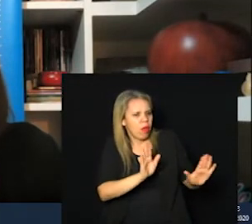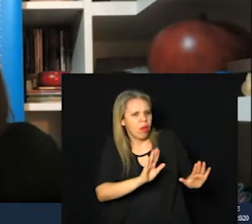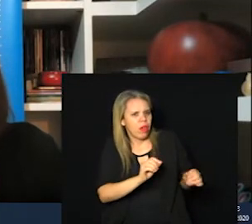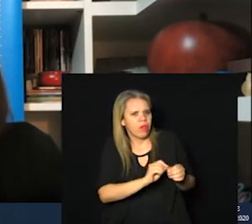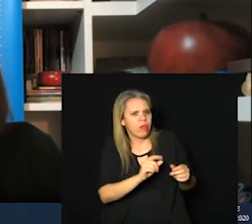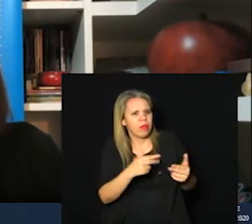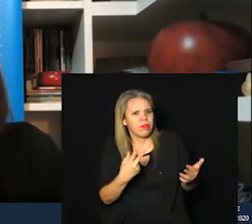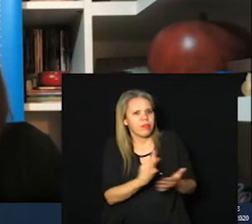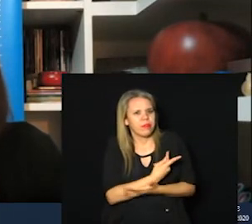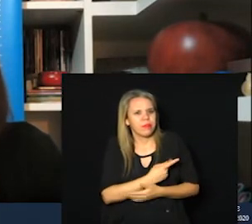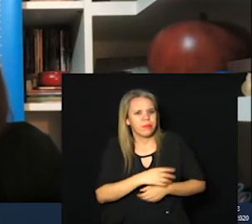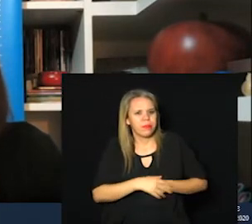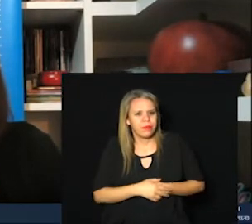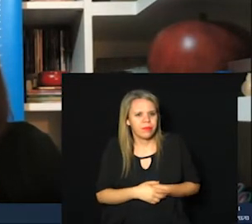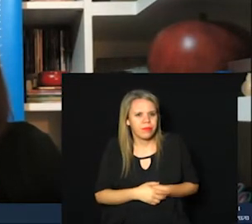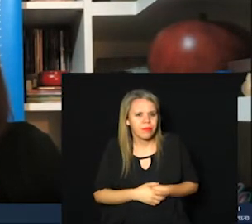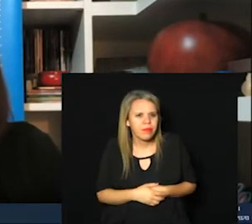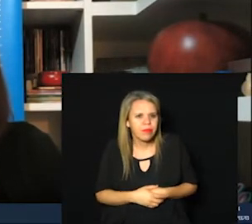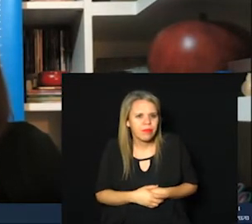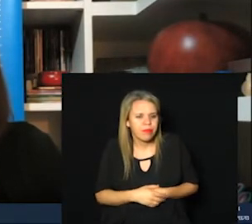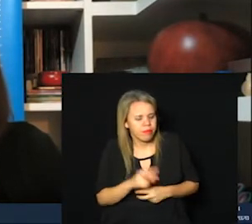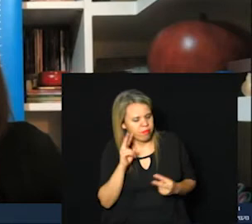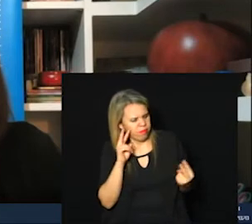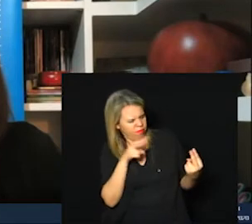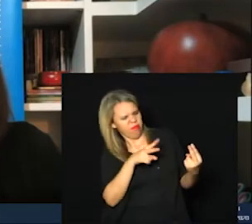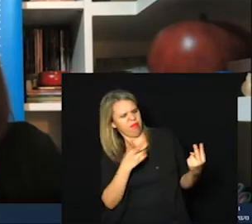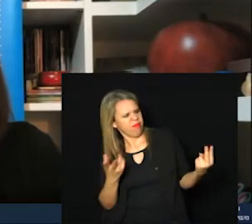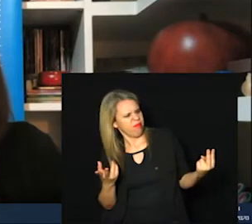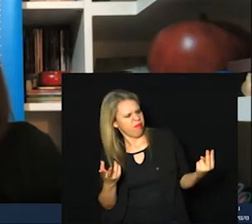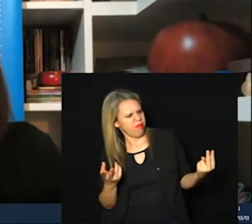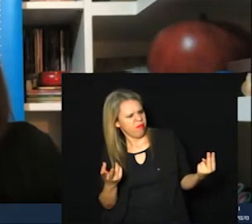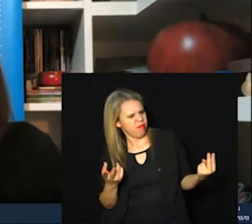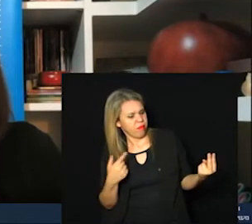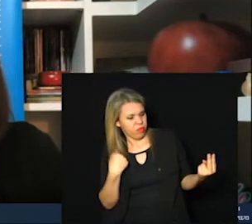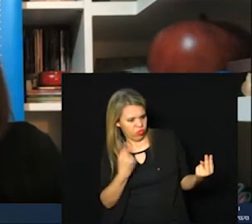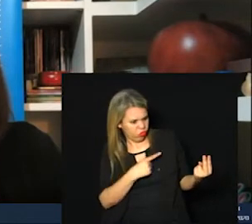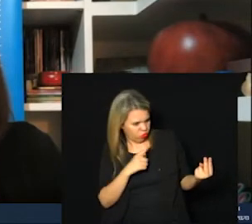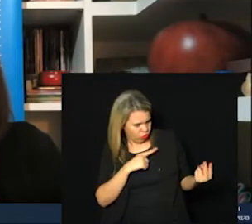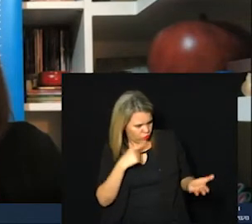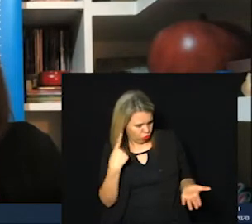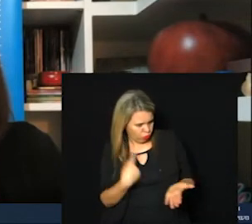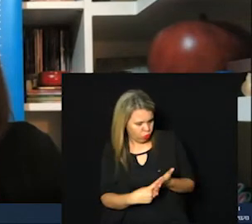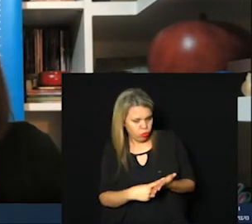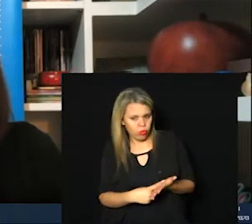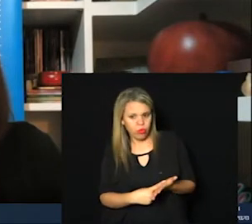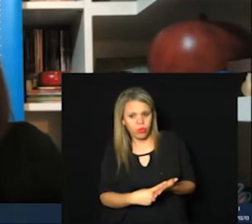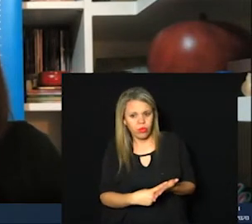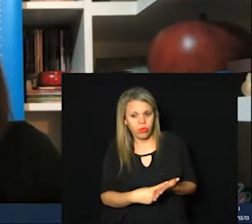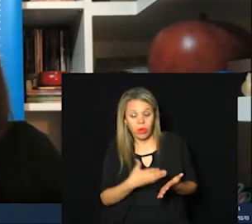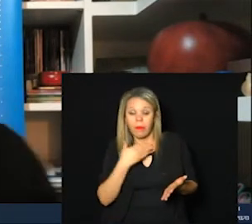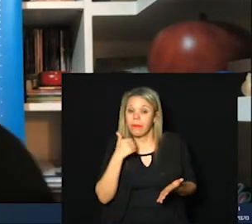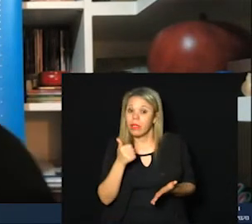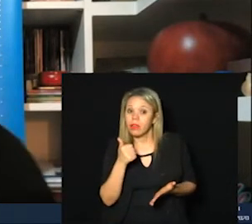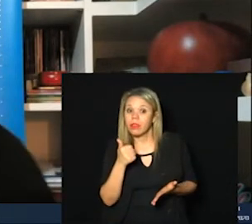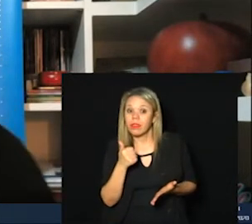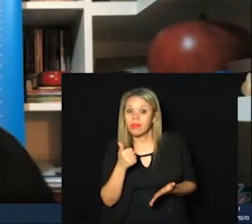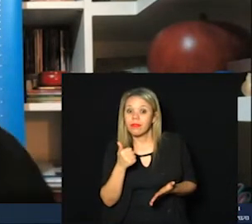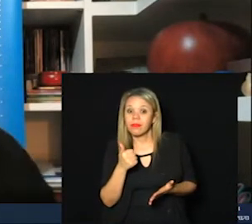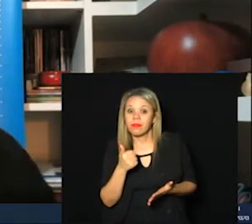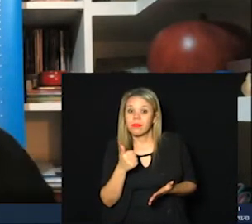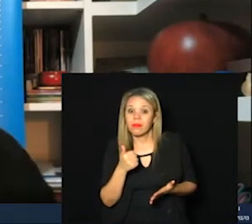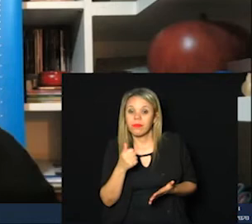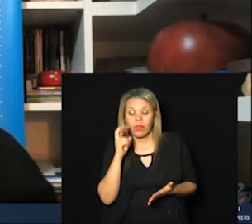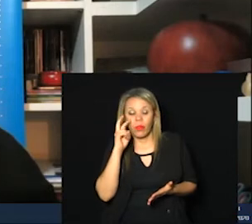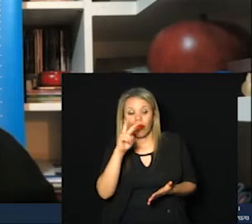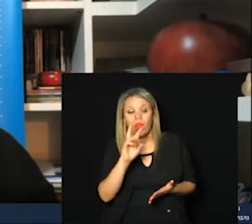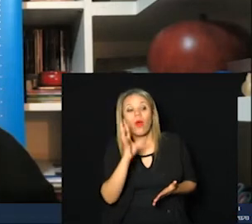feito tudo isso? Eu olhei para ele e disse, a gente tem um compromisso, o compromisso de melhorar. Vamos ver como